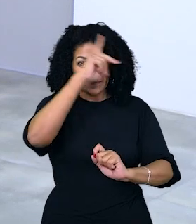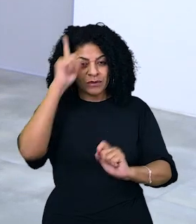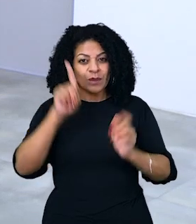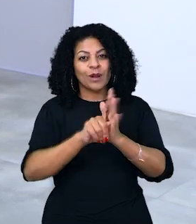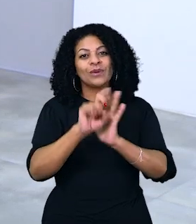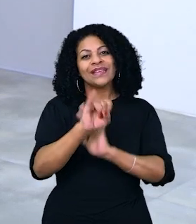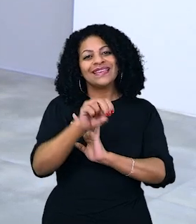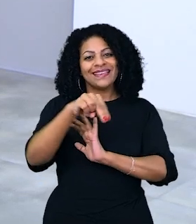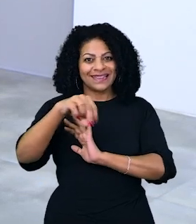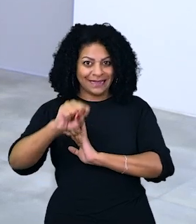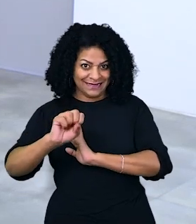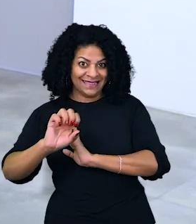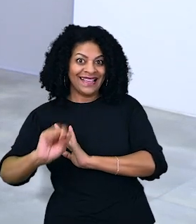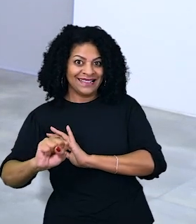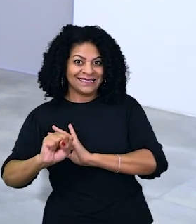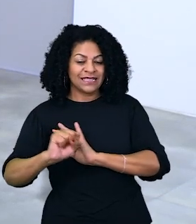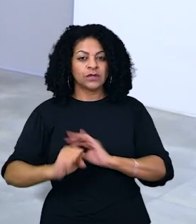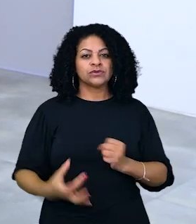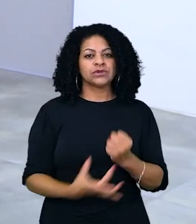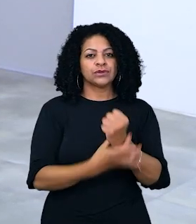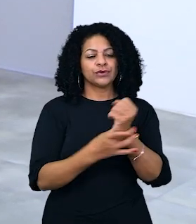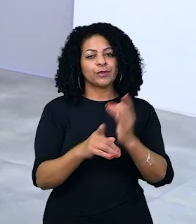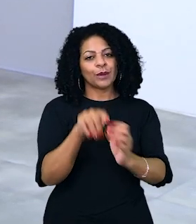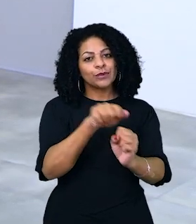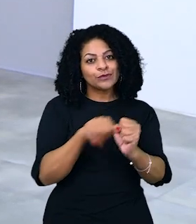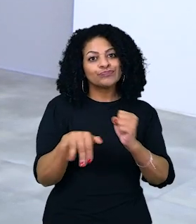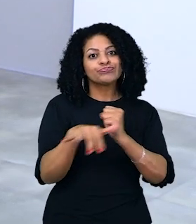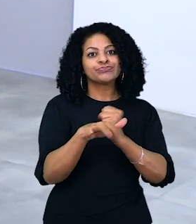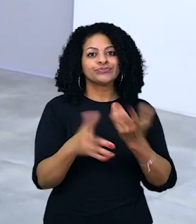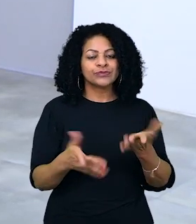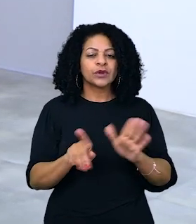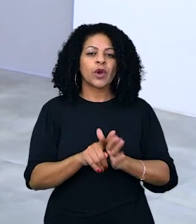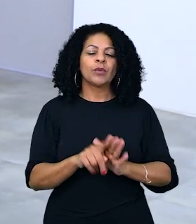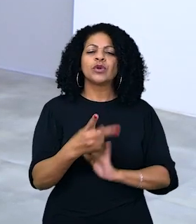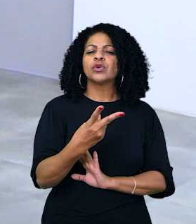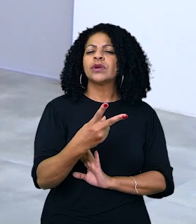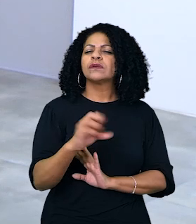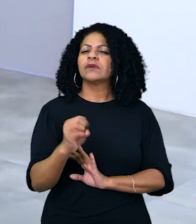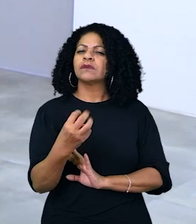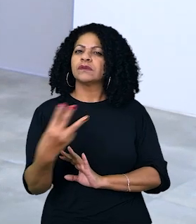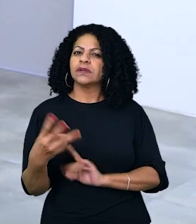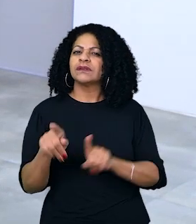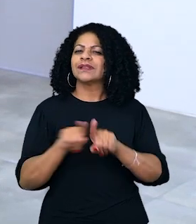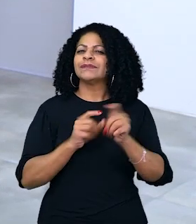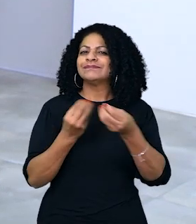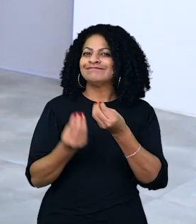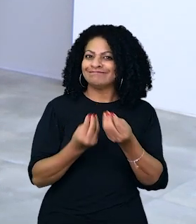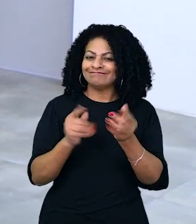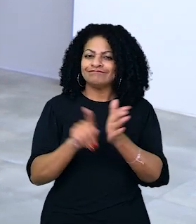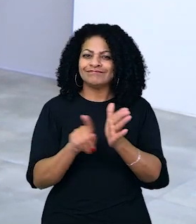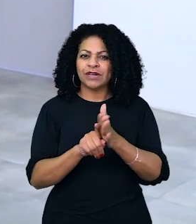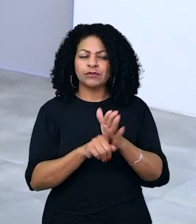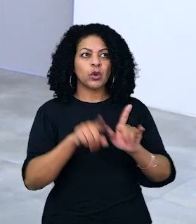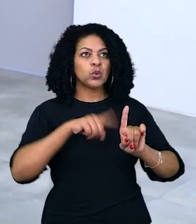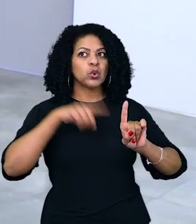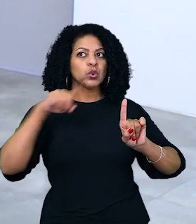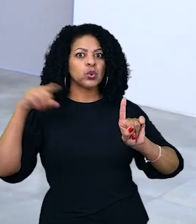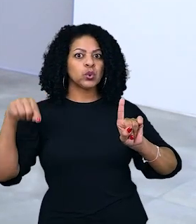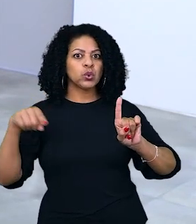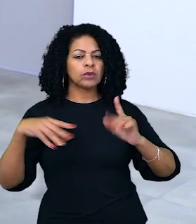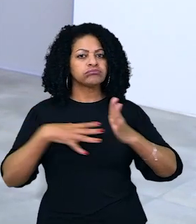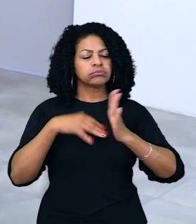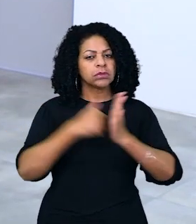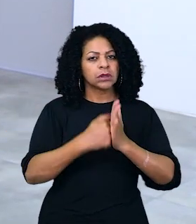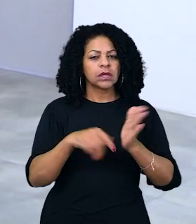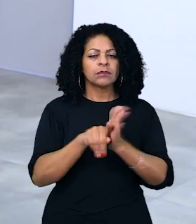do INSS, o Instituto Nacional do Seguro Social. O número é referente a 2023 e foi divulgado no Anuário Estatístico de Acidentes